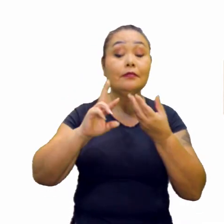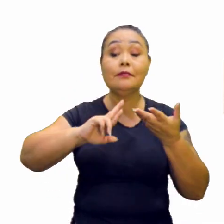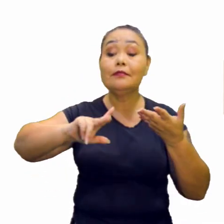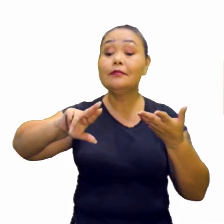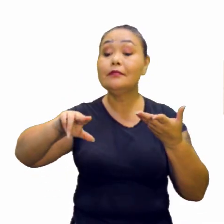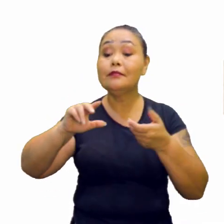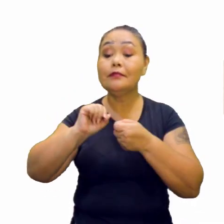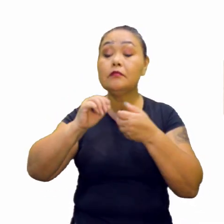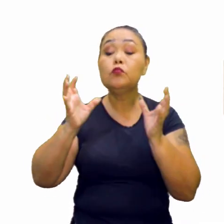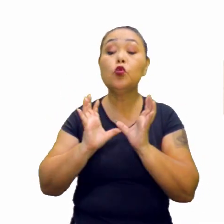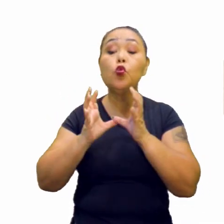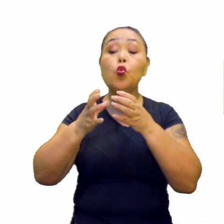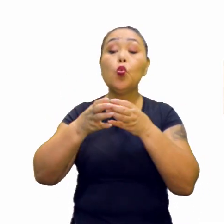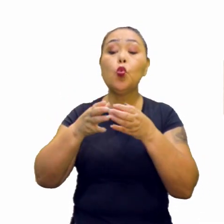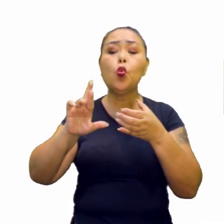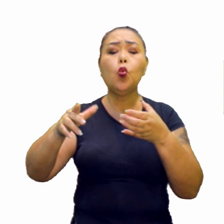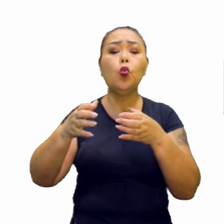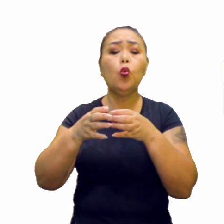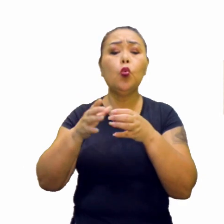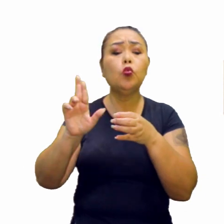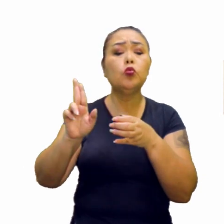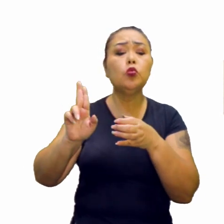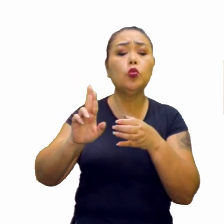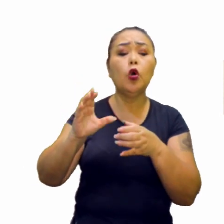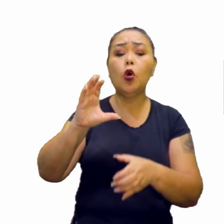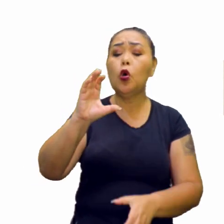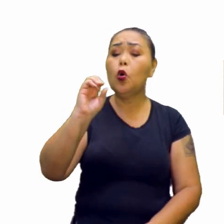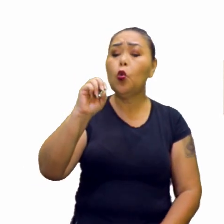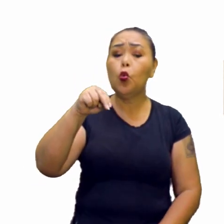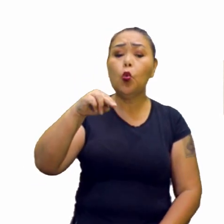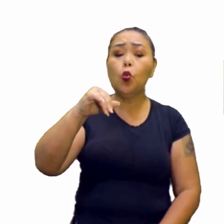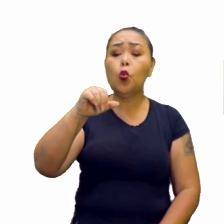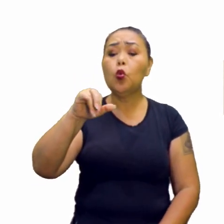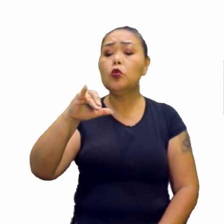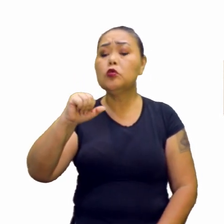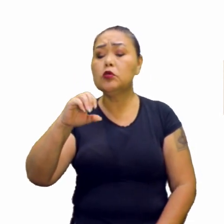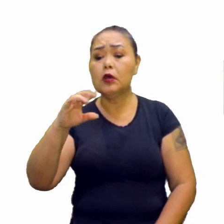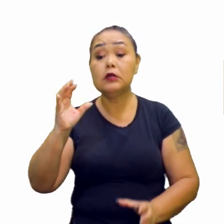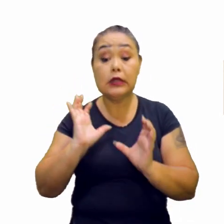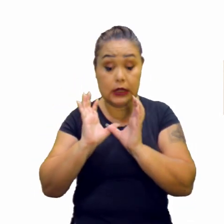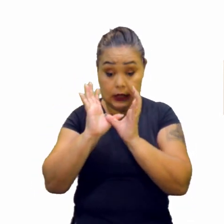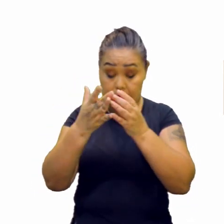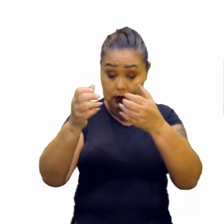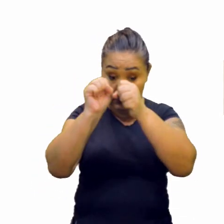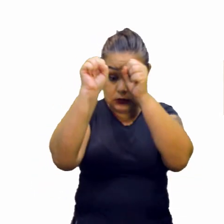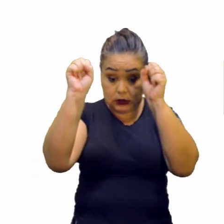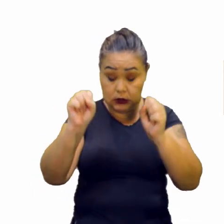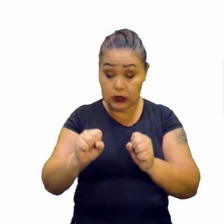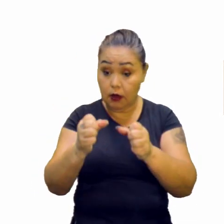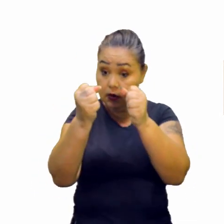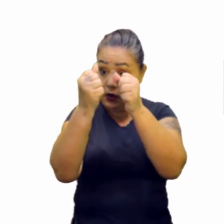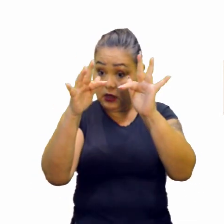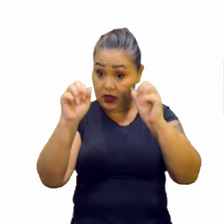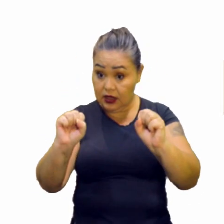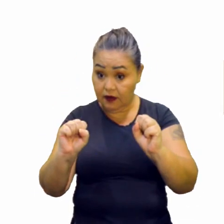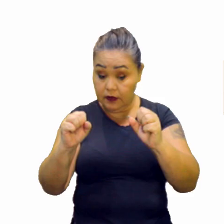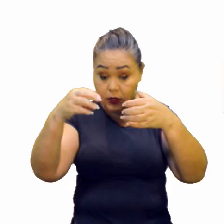são esses diferentes consórcios, professor? É porque dentro de um sistema SAFs,